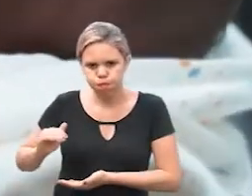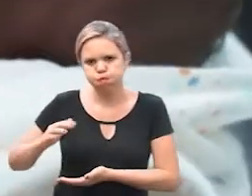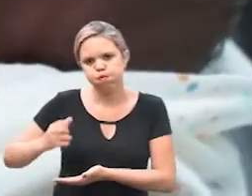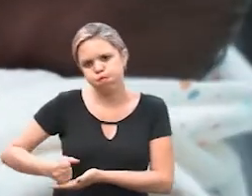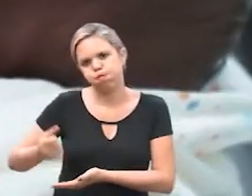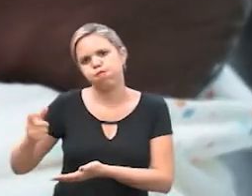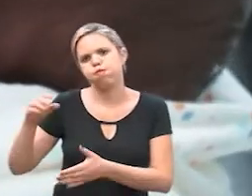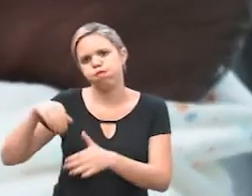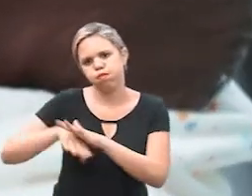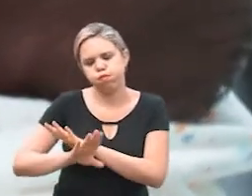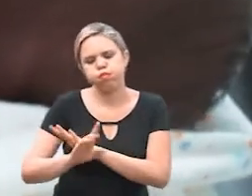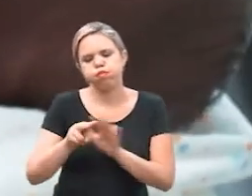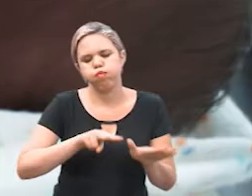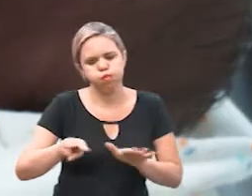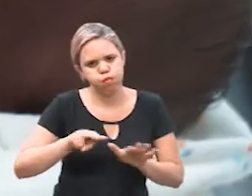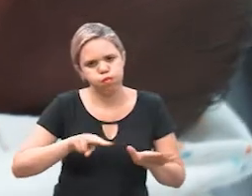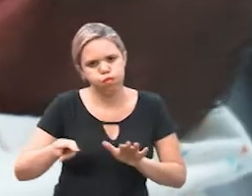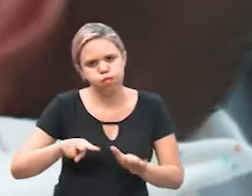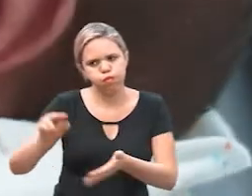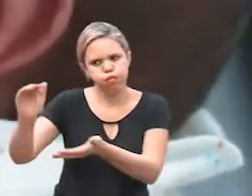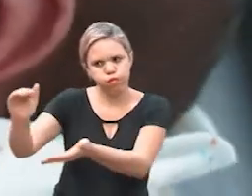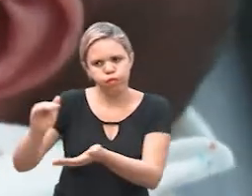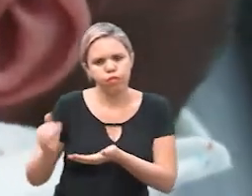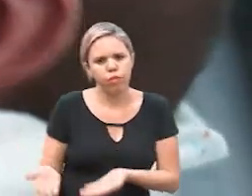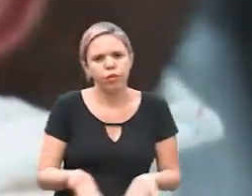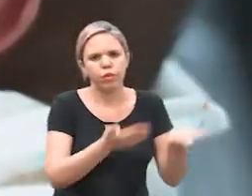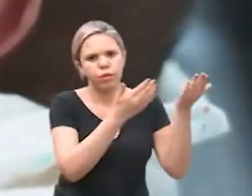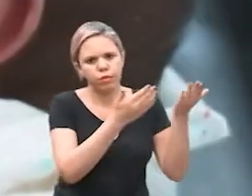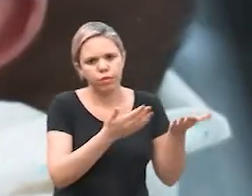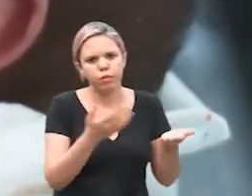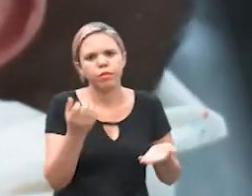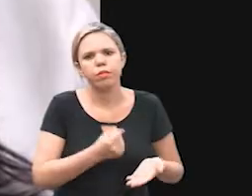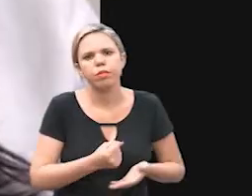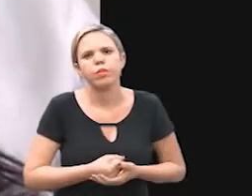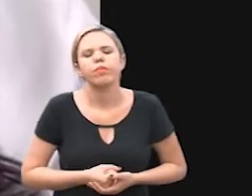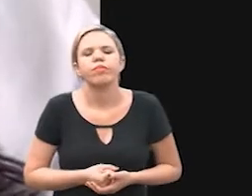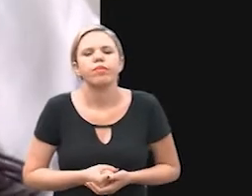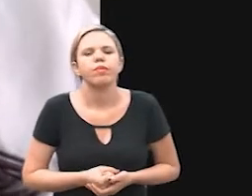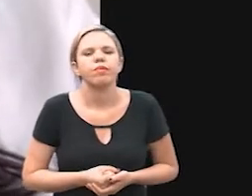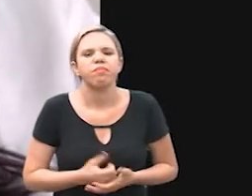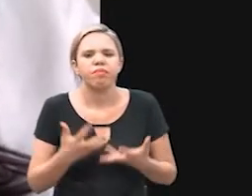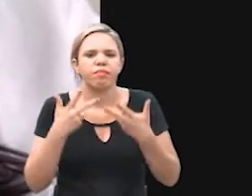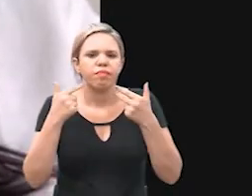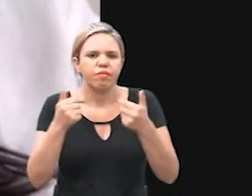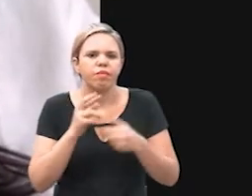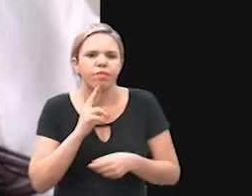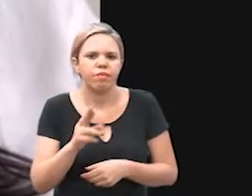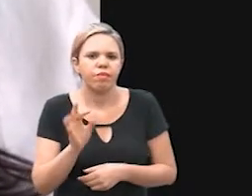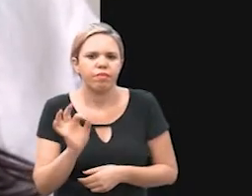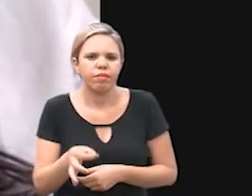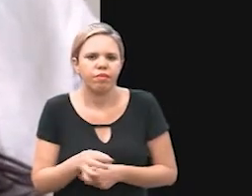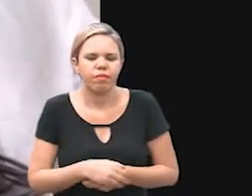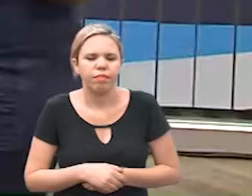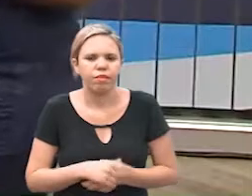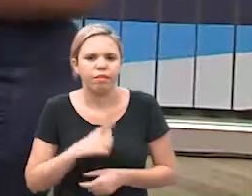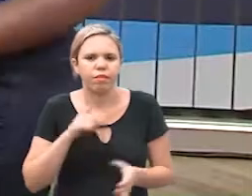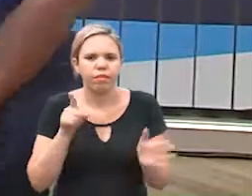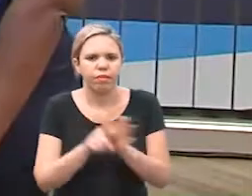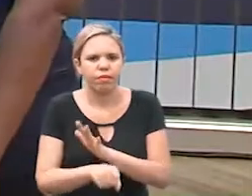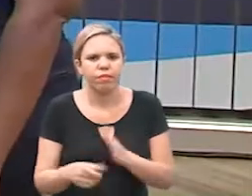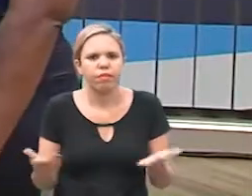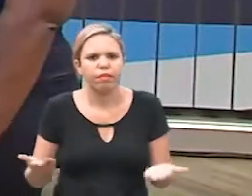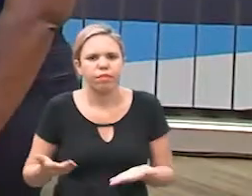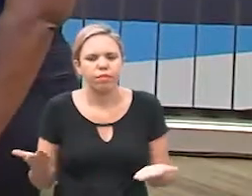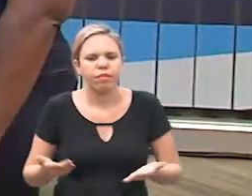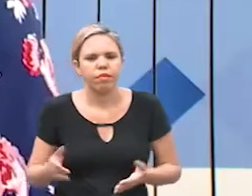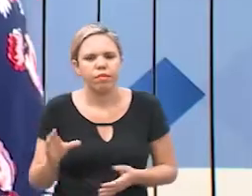casa e semanalmente a gente passa na residência para estar retirando esses leites. Maravilha, respondido, né, Maria? Tem mais uma pergunta